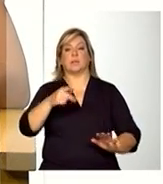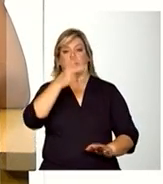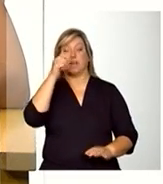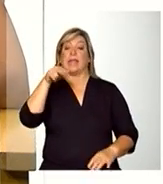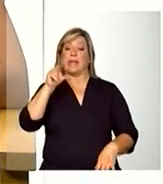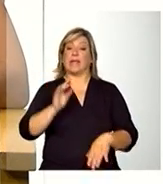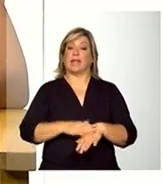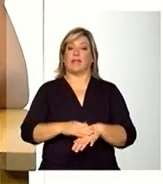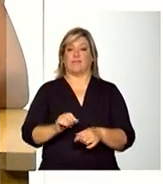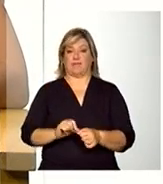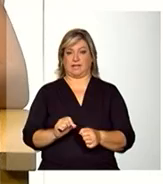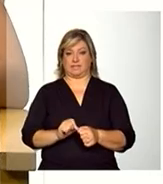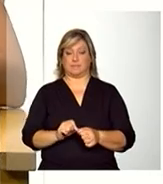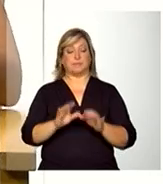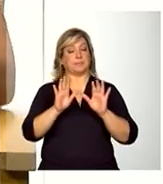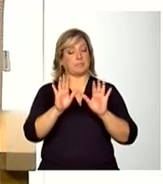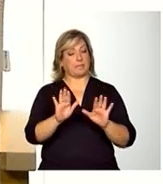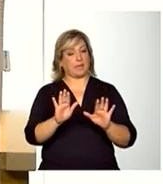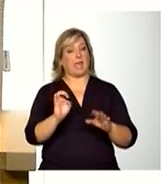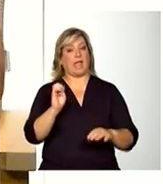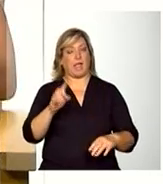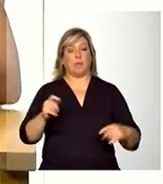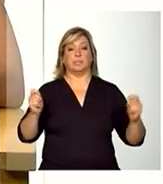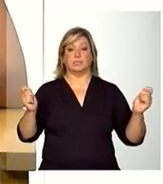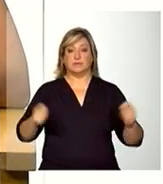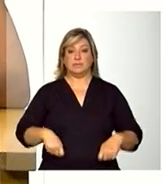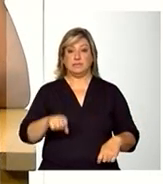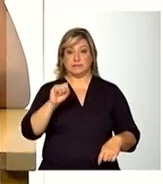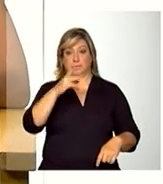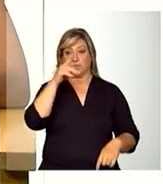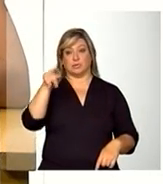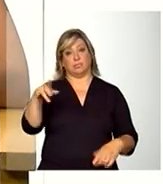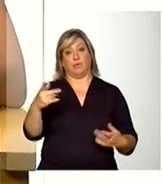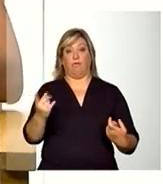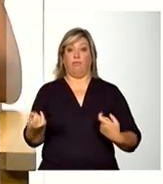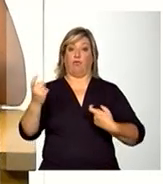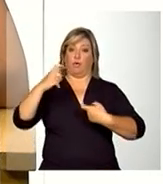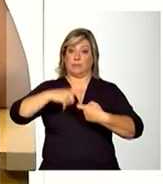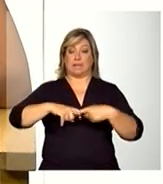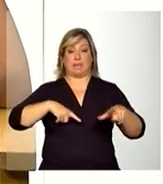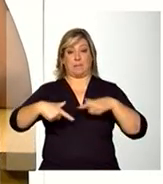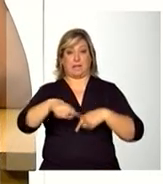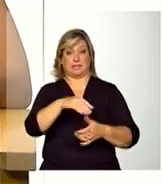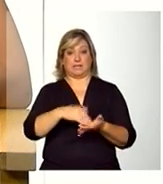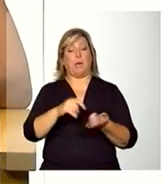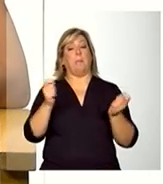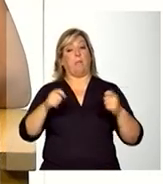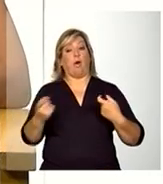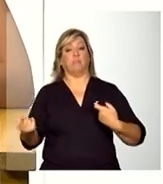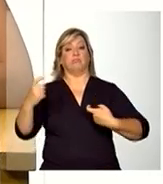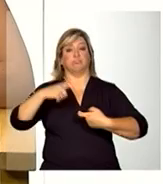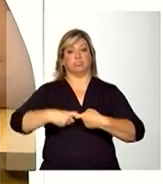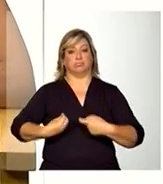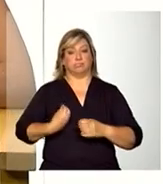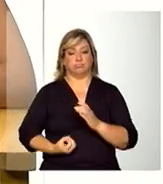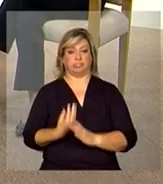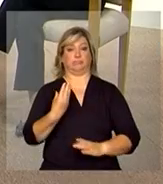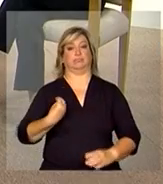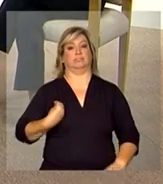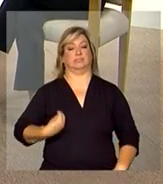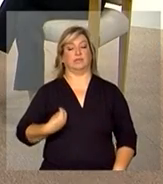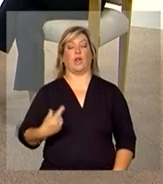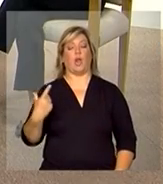ação mas é possível se a pessoa voltar a trabalhar na secretaria é possível vinculá-la novamente dá pr